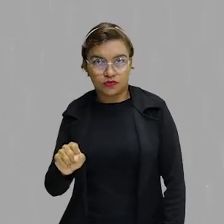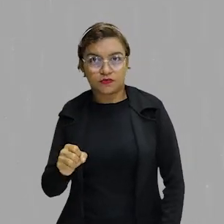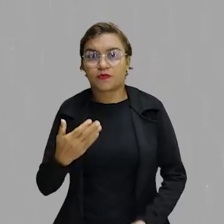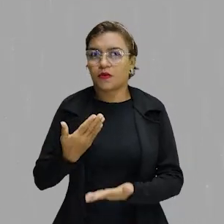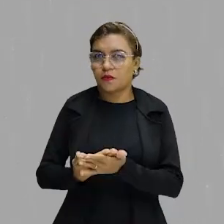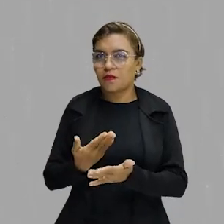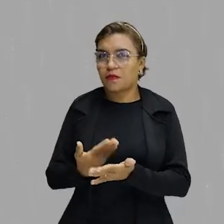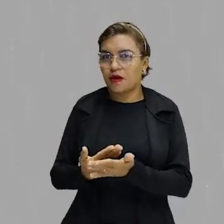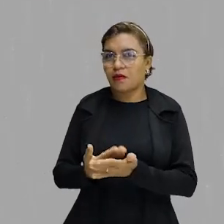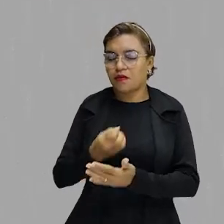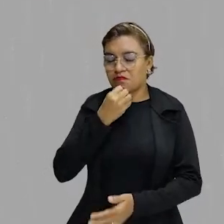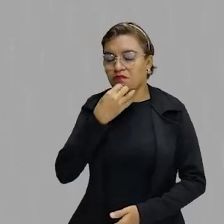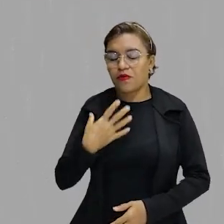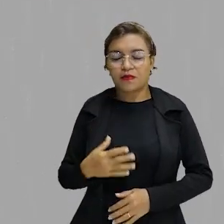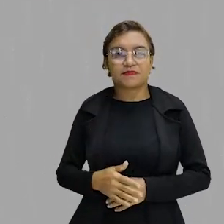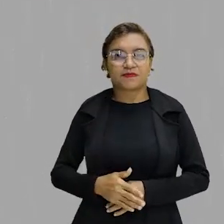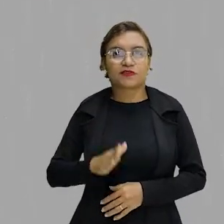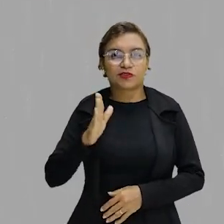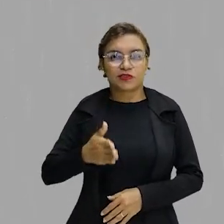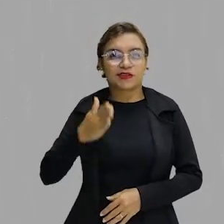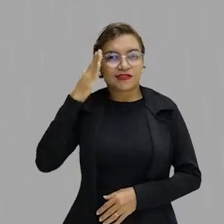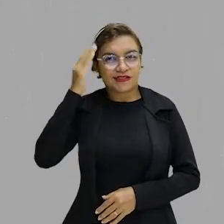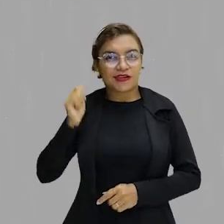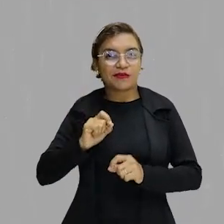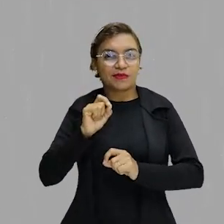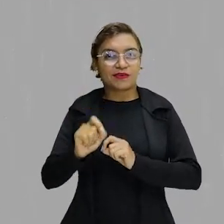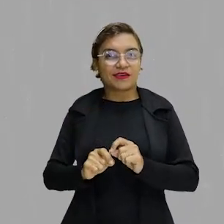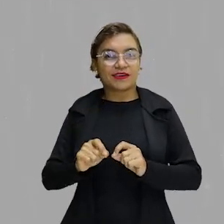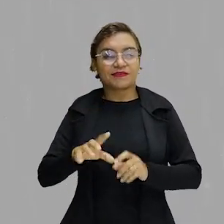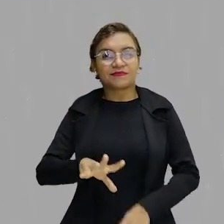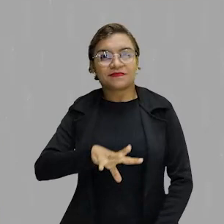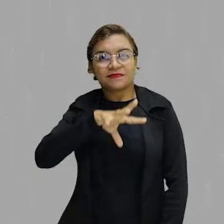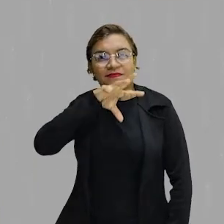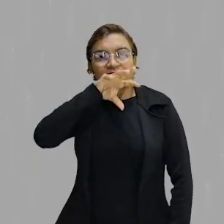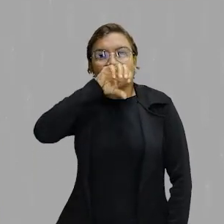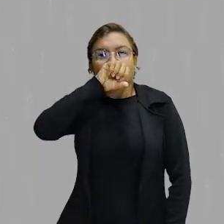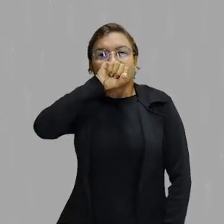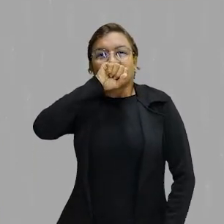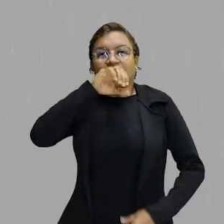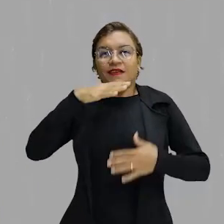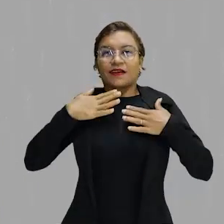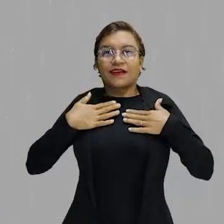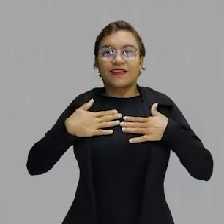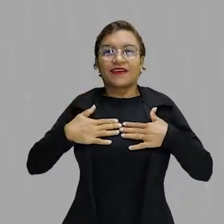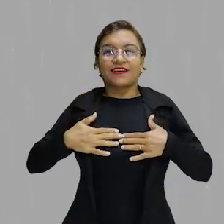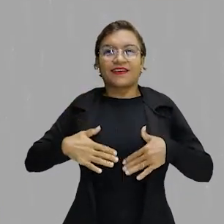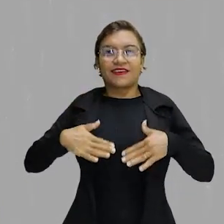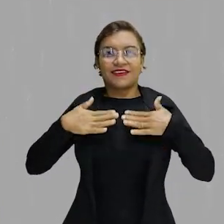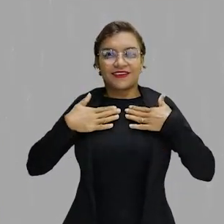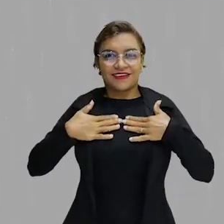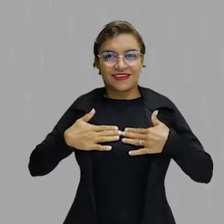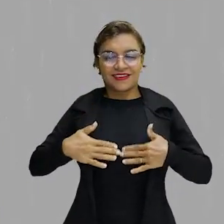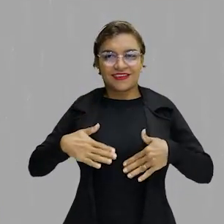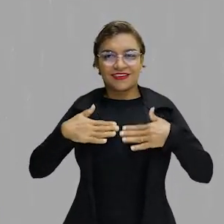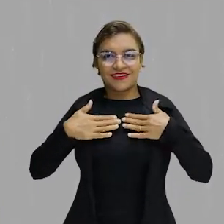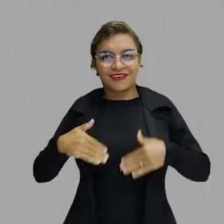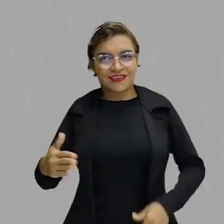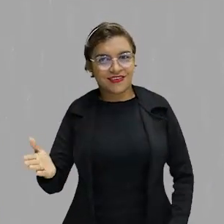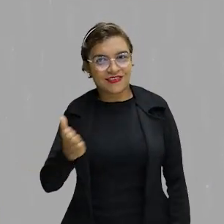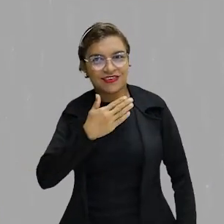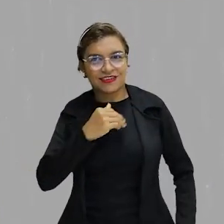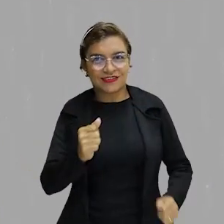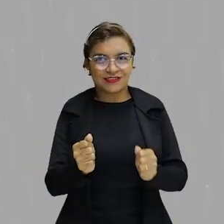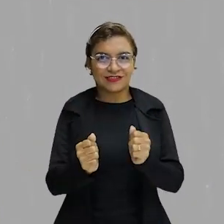aí sucesso. Então já sabe aquele mantra, como é que é, ó? Respirou, oxigenou, vem